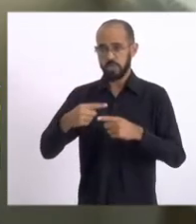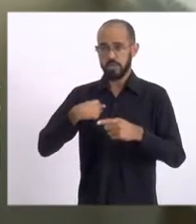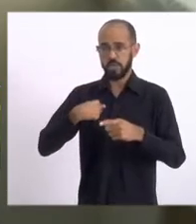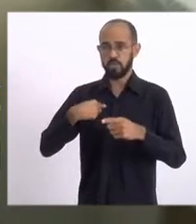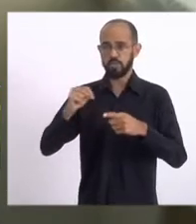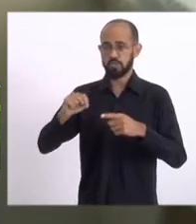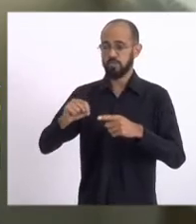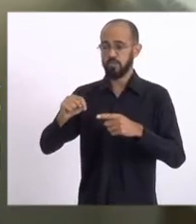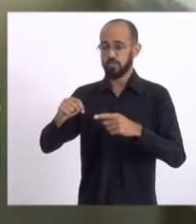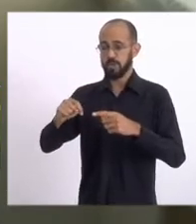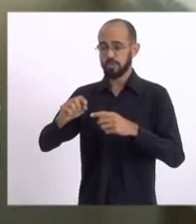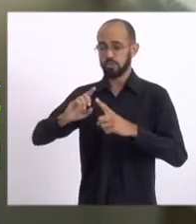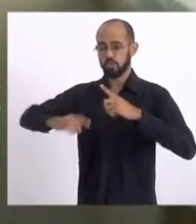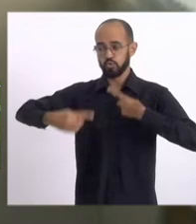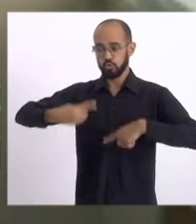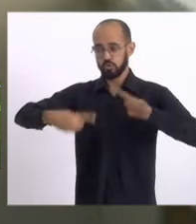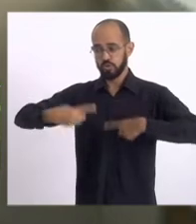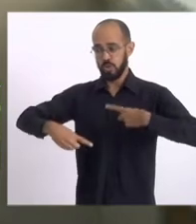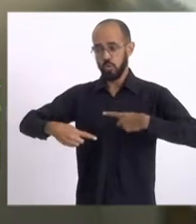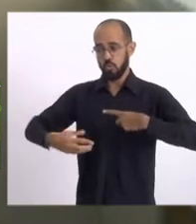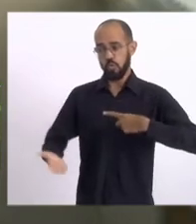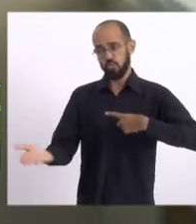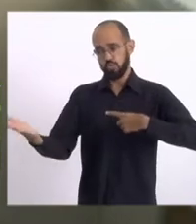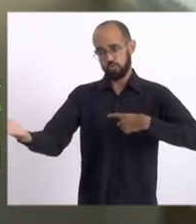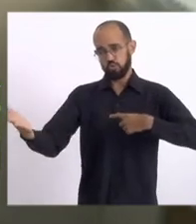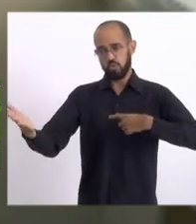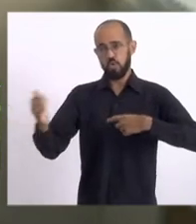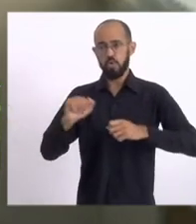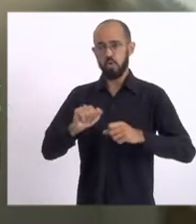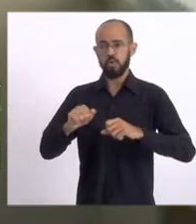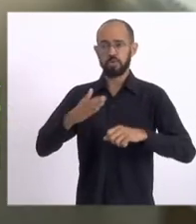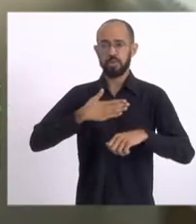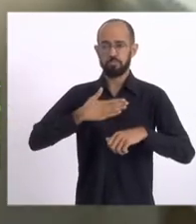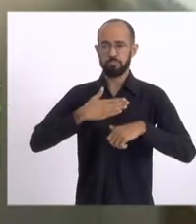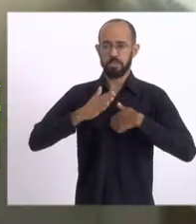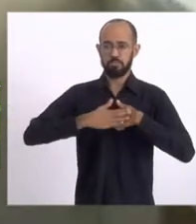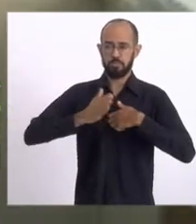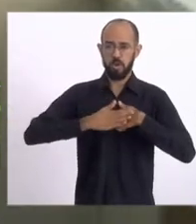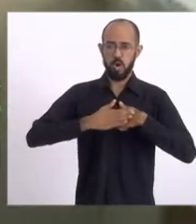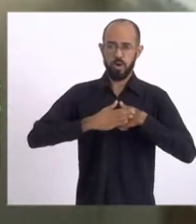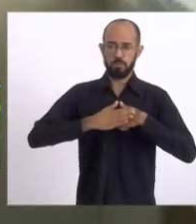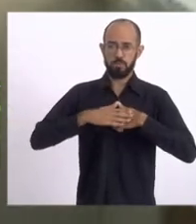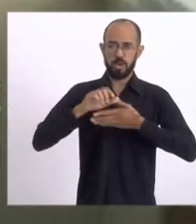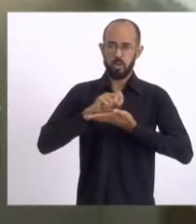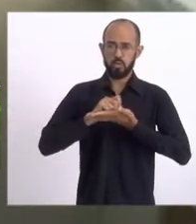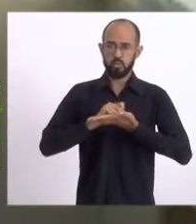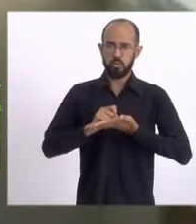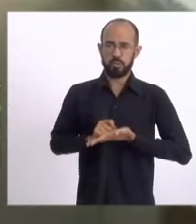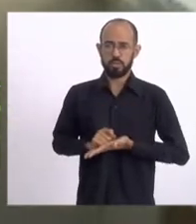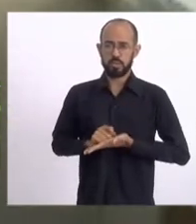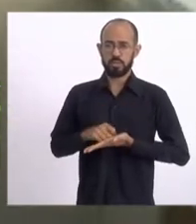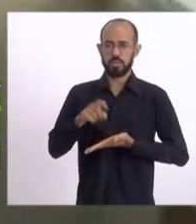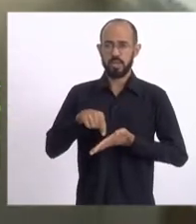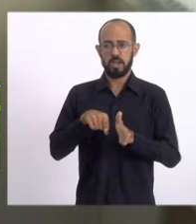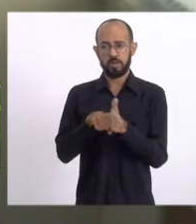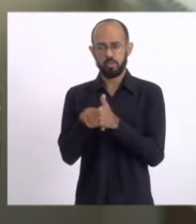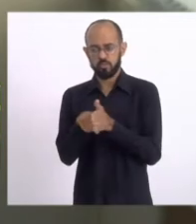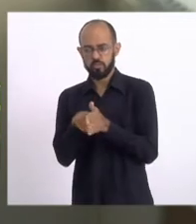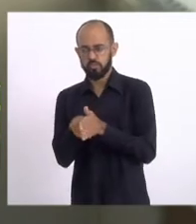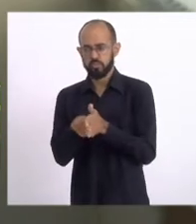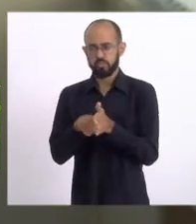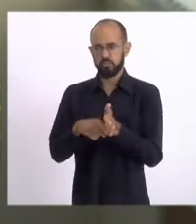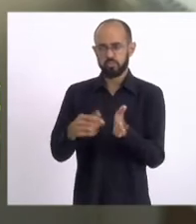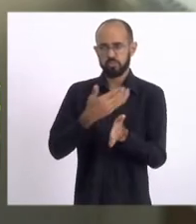Excelência um projeto de lei de minha autoria que envolvia consulta pública.